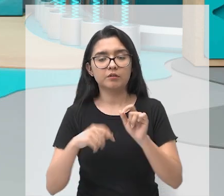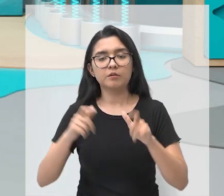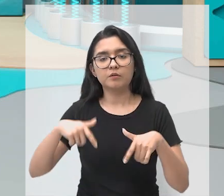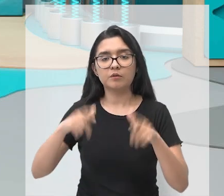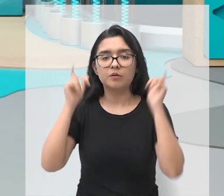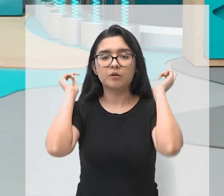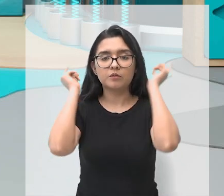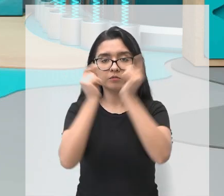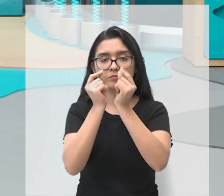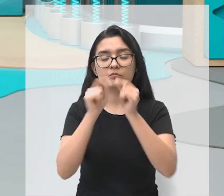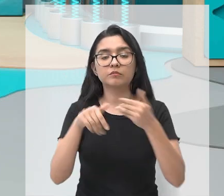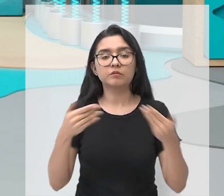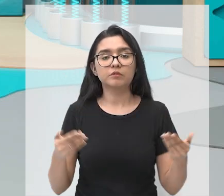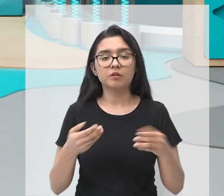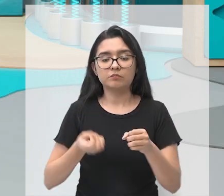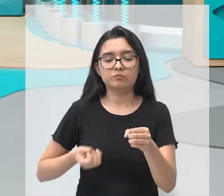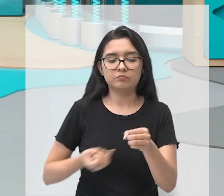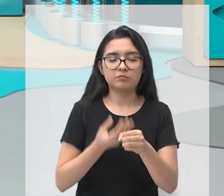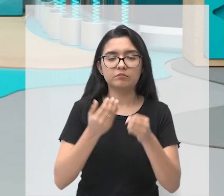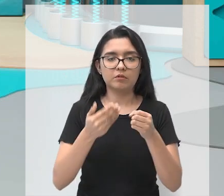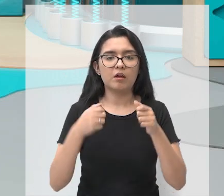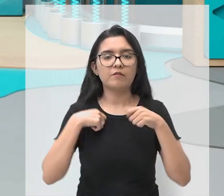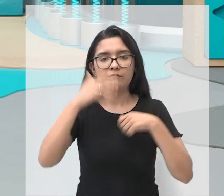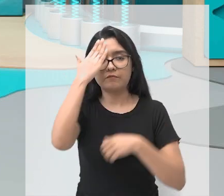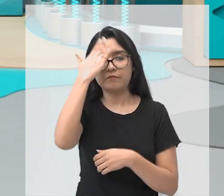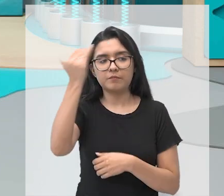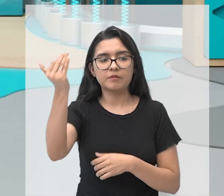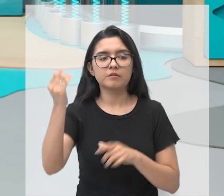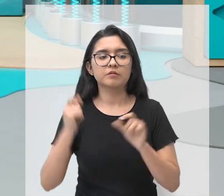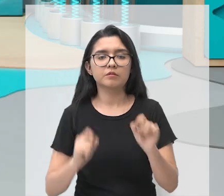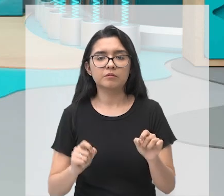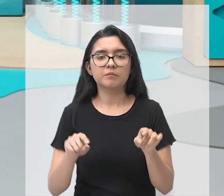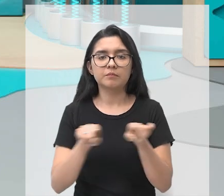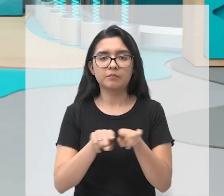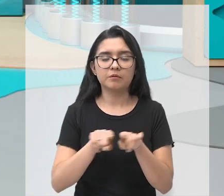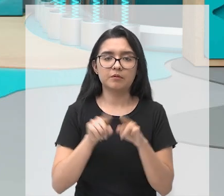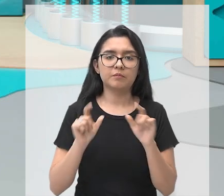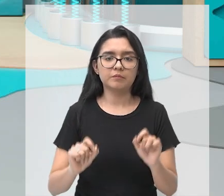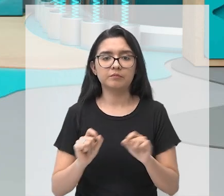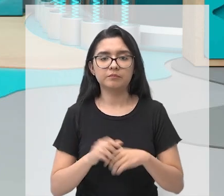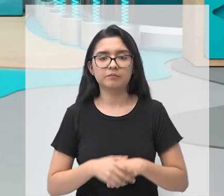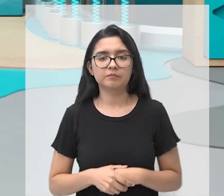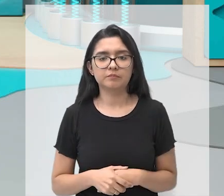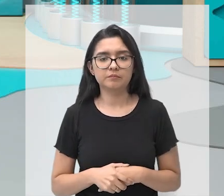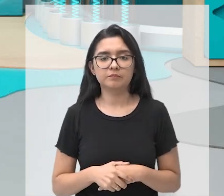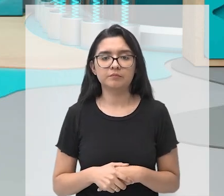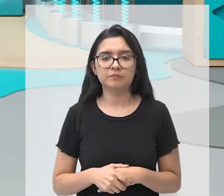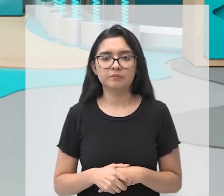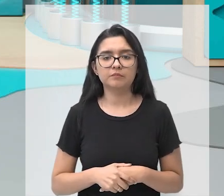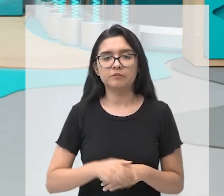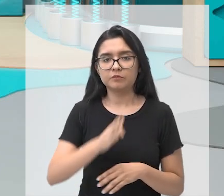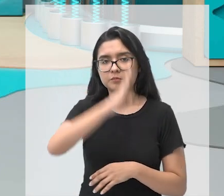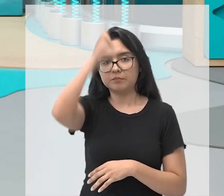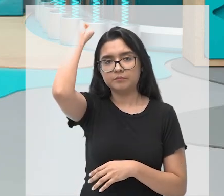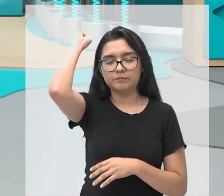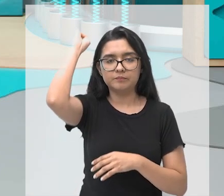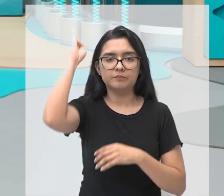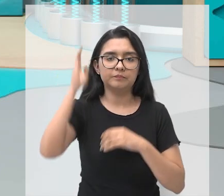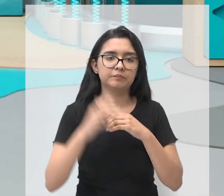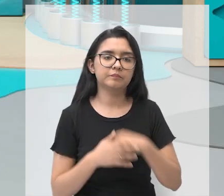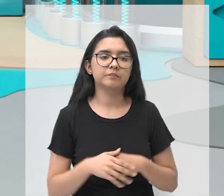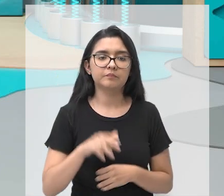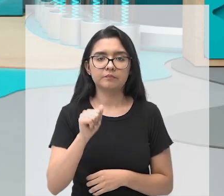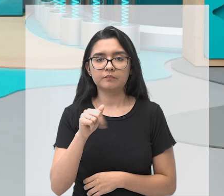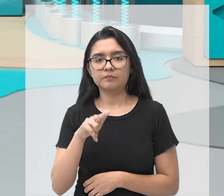Egito Antigo, a bocha ela ganhou popularidade com os romanos e com a ajuda ali do imperador Augusto,